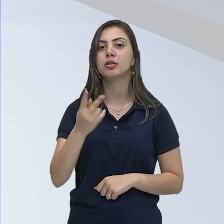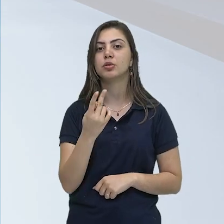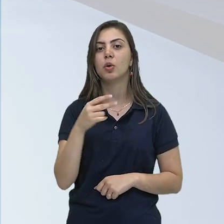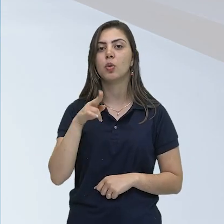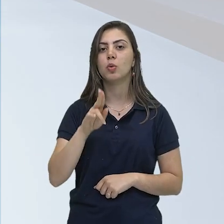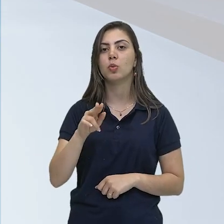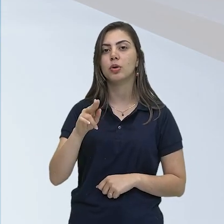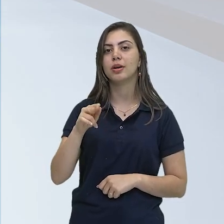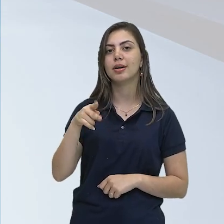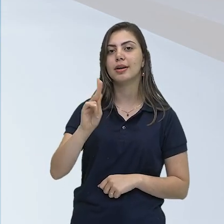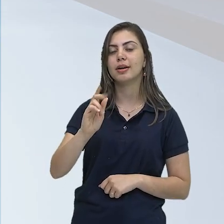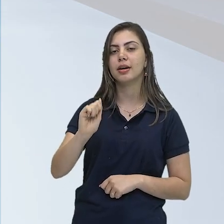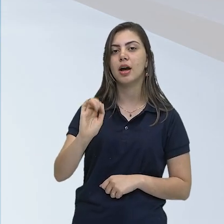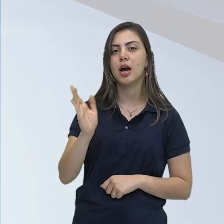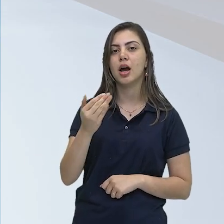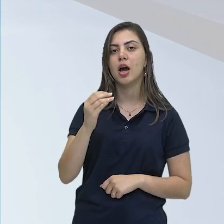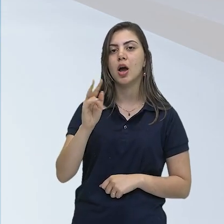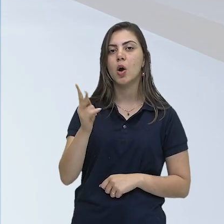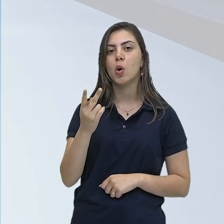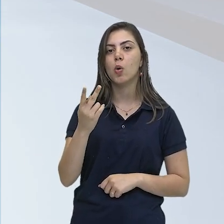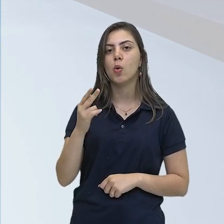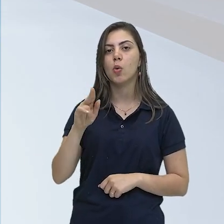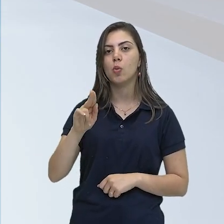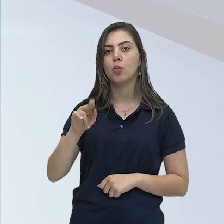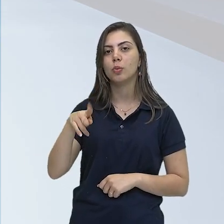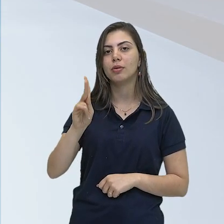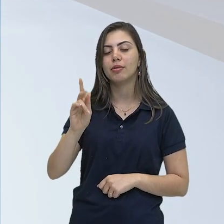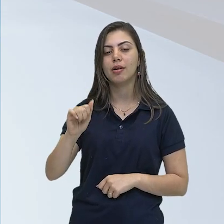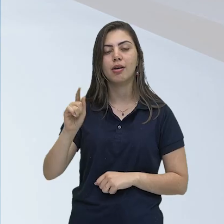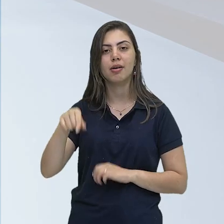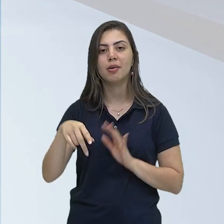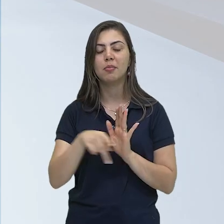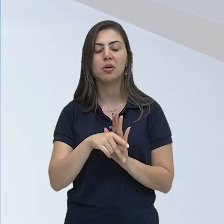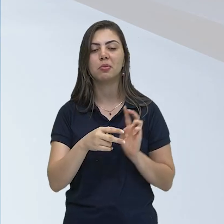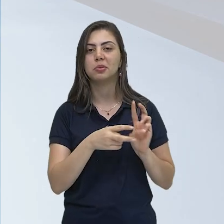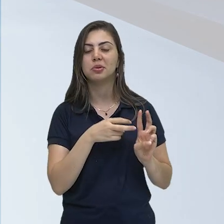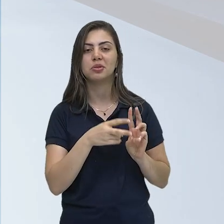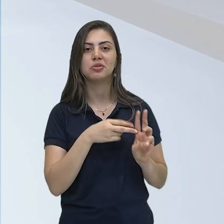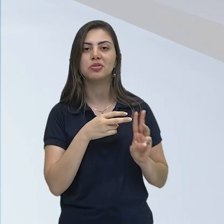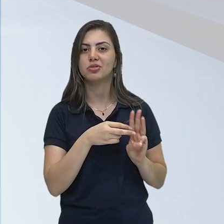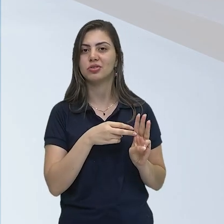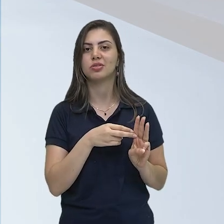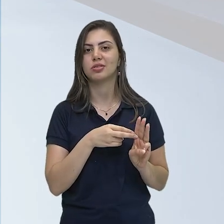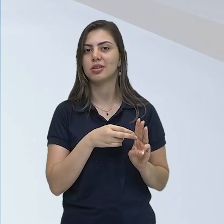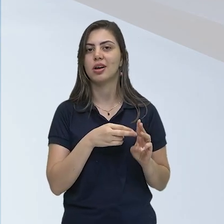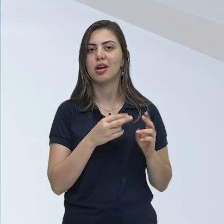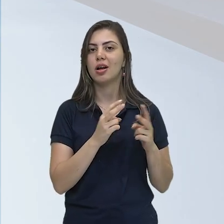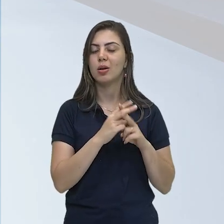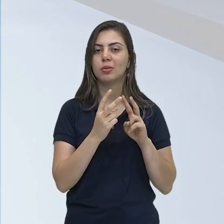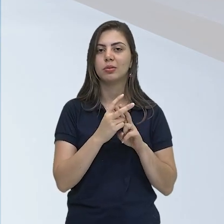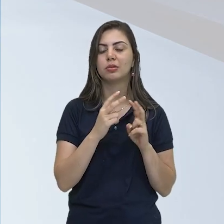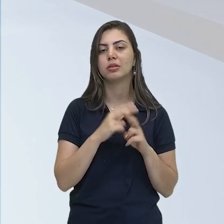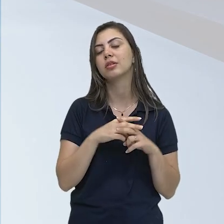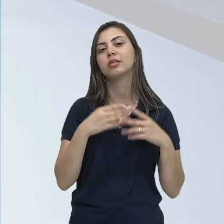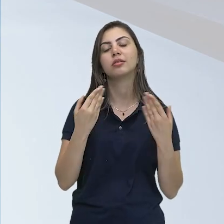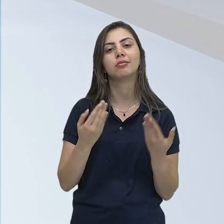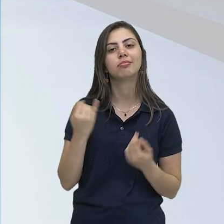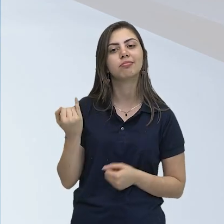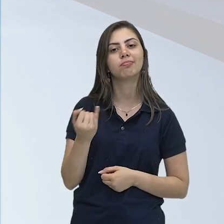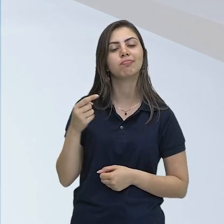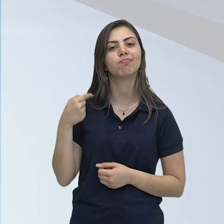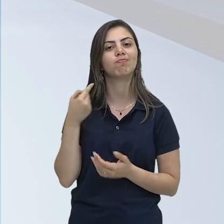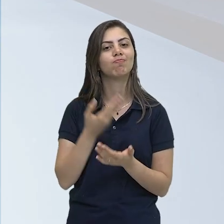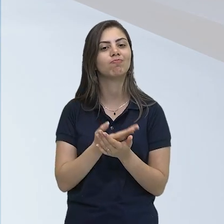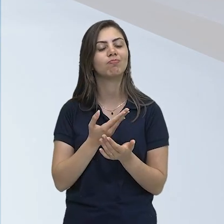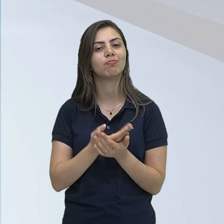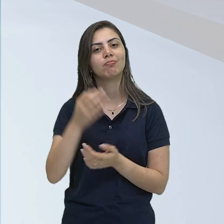é uma luta, né, dos povos originários, é uma luta nossa que representa a nossa identidade. Então, é importante a gente